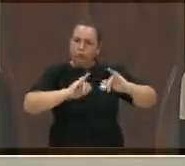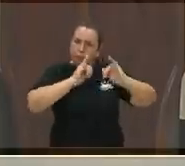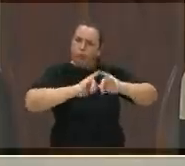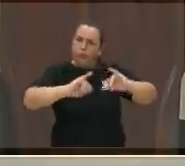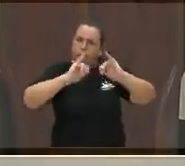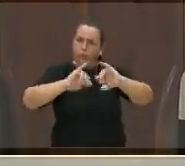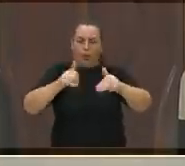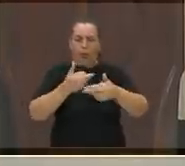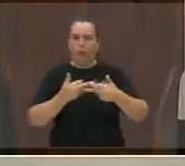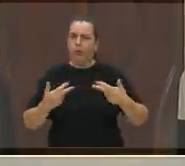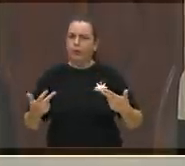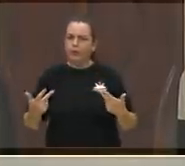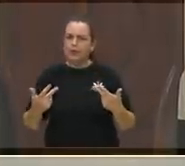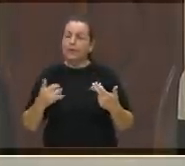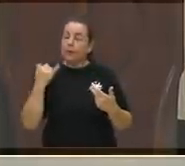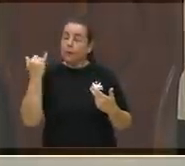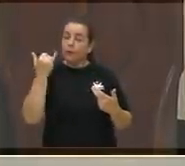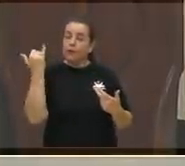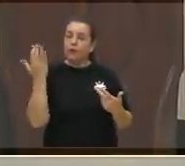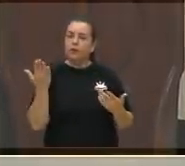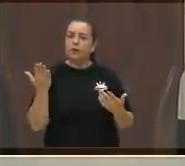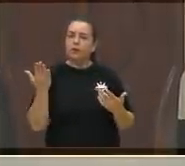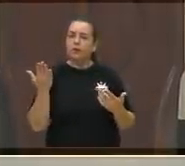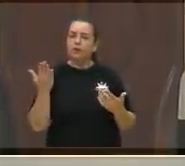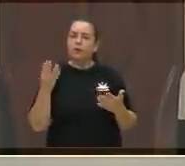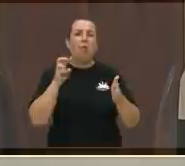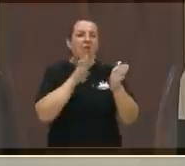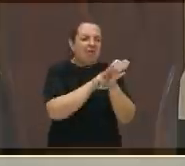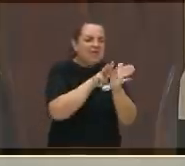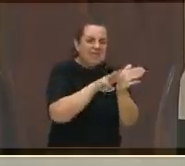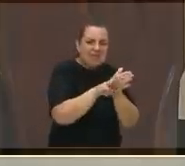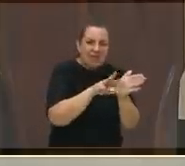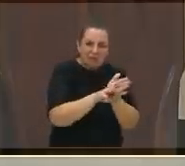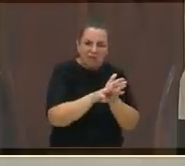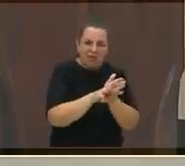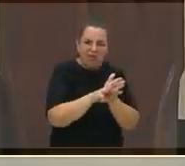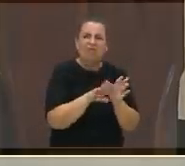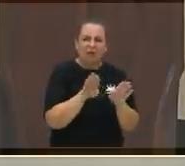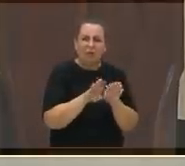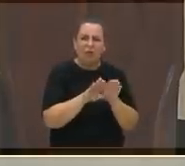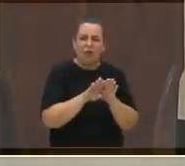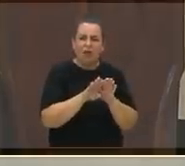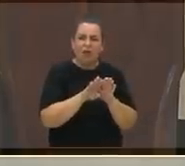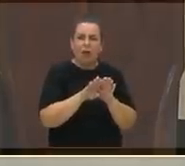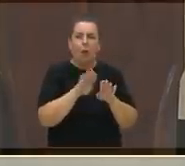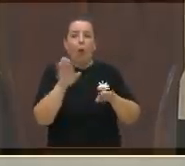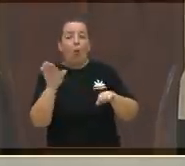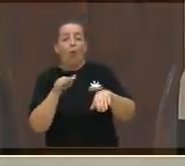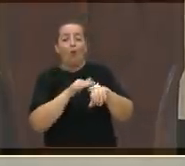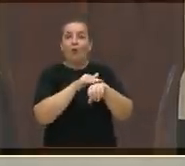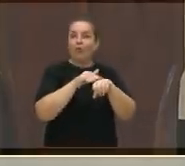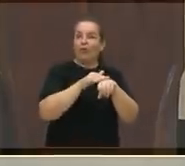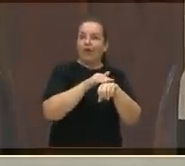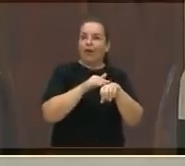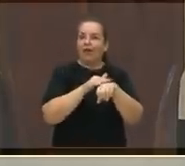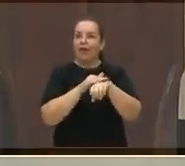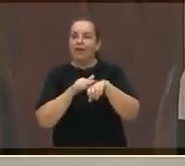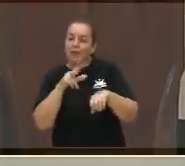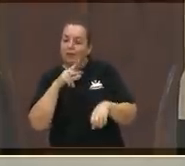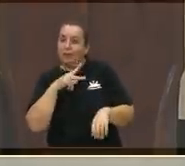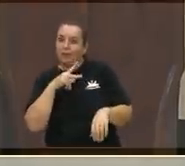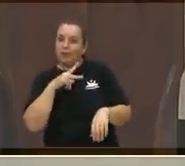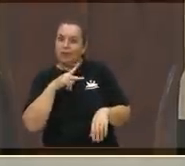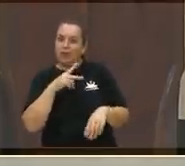algo e até mesmo pelo whatsapp é ruim conversas algo que